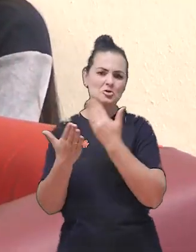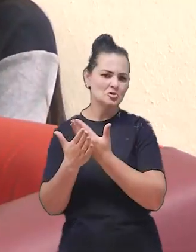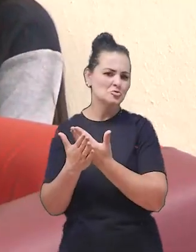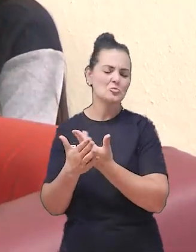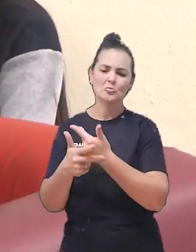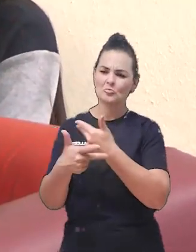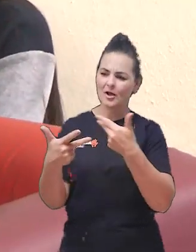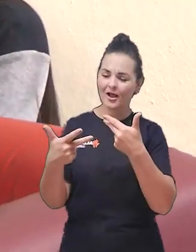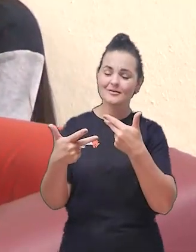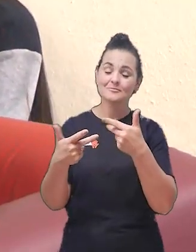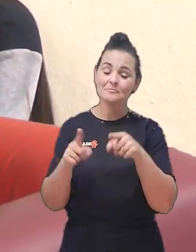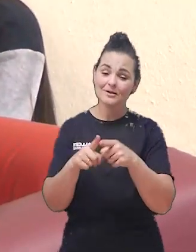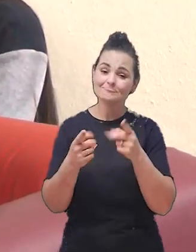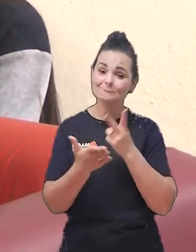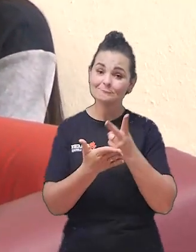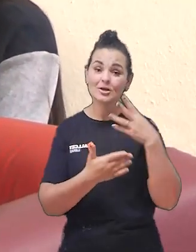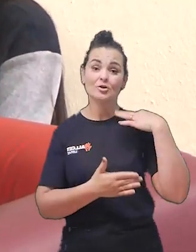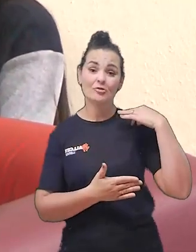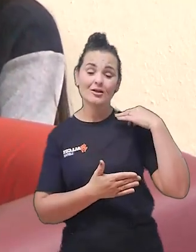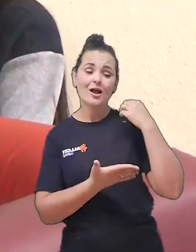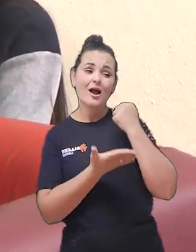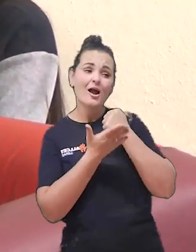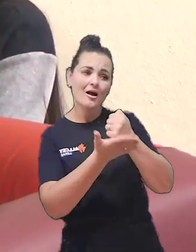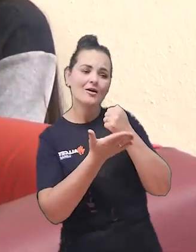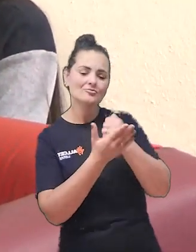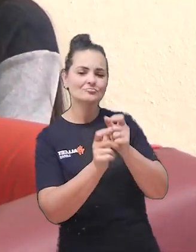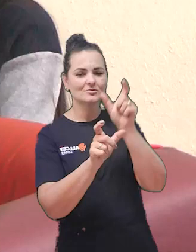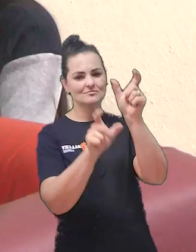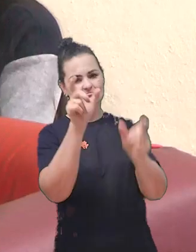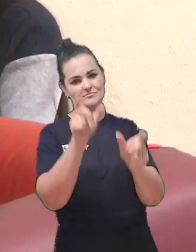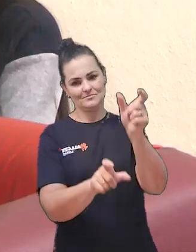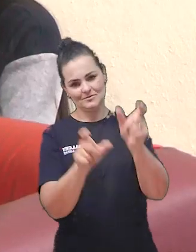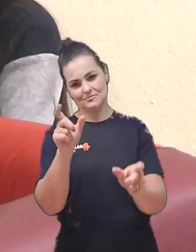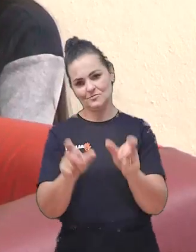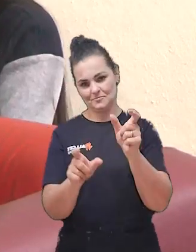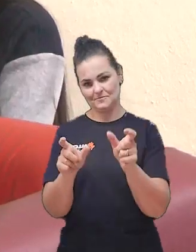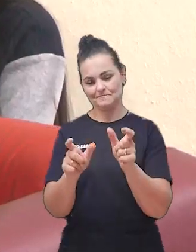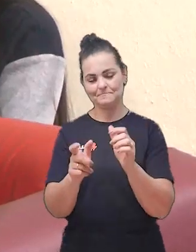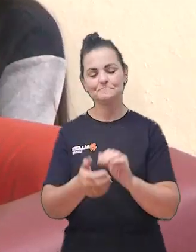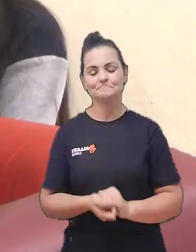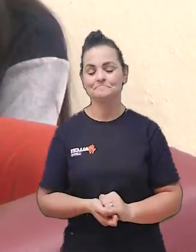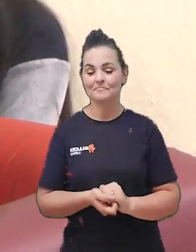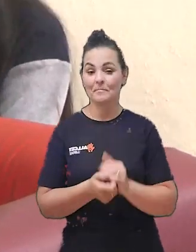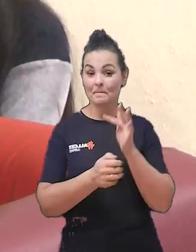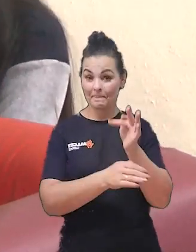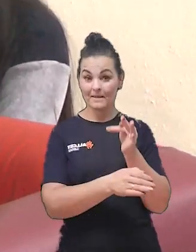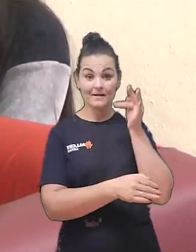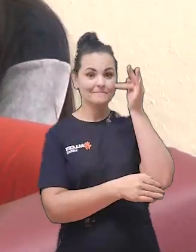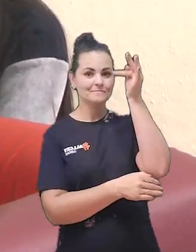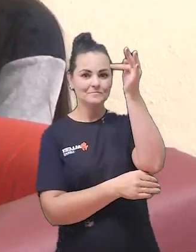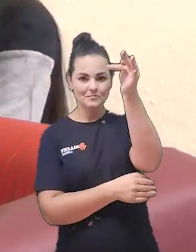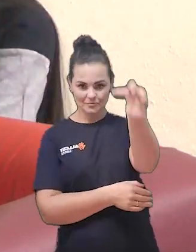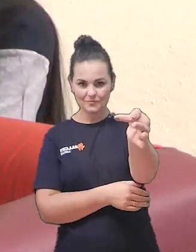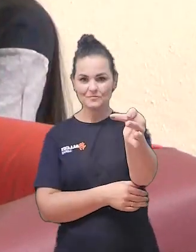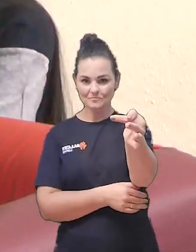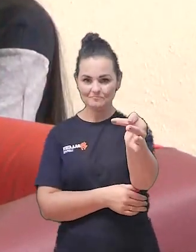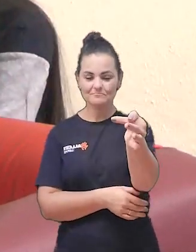vida. Ajudem as pessoas, né, aqueles que precisam. E no futuro próximo